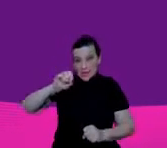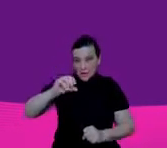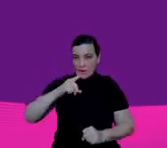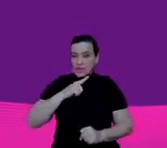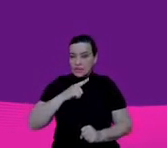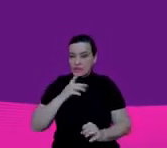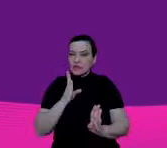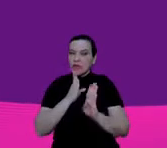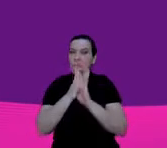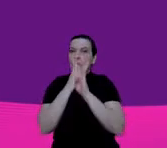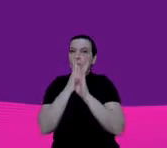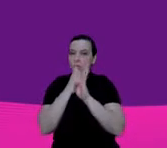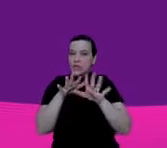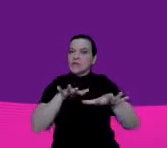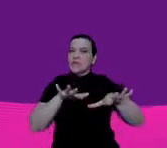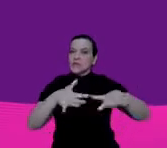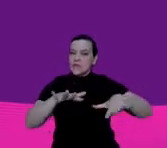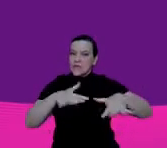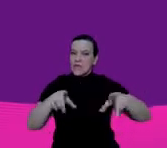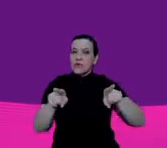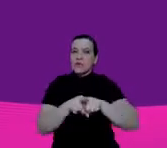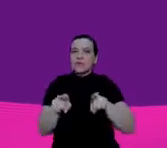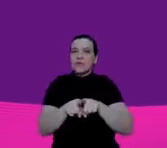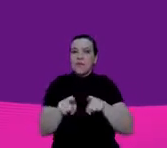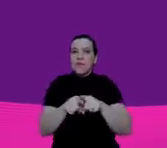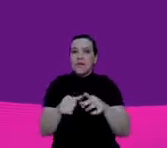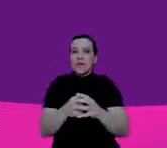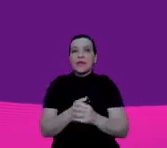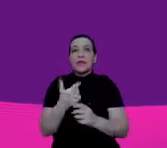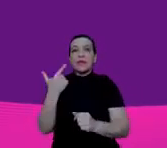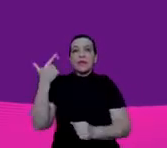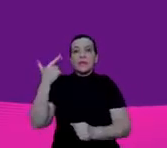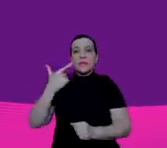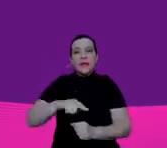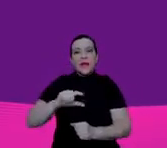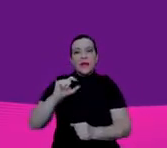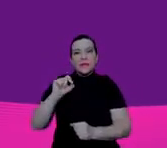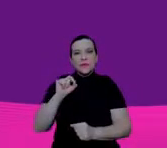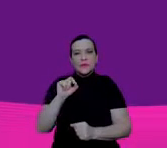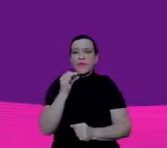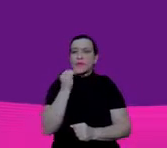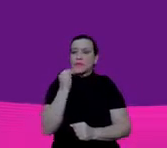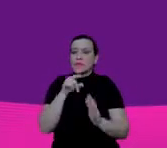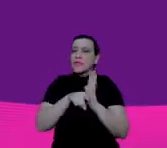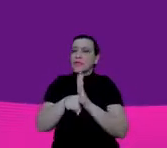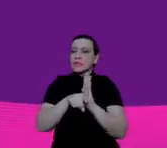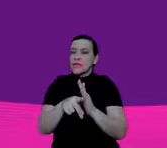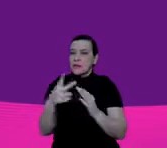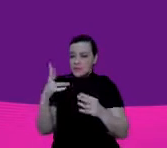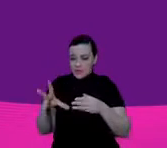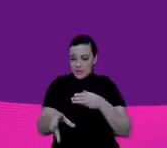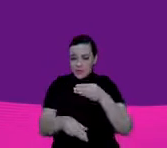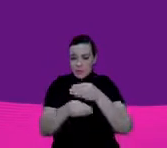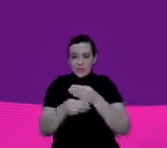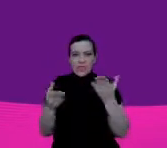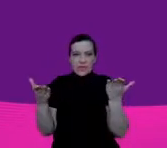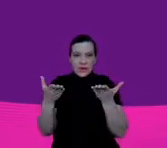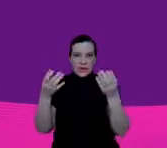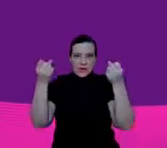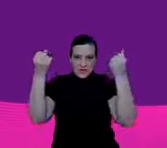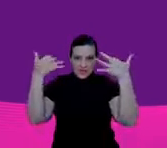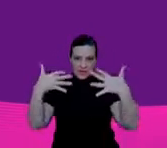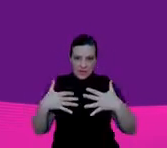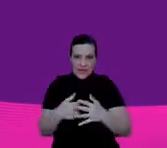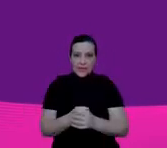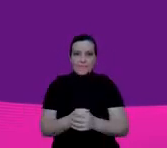as discinesias induzidas por levodopa, além de um dos dois exames complementares que eu vou falar a seguir. Você tem, então, uma série de